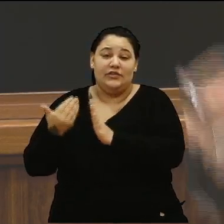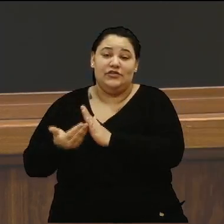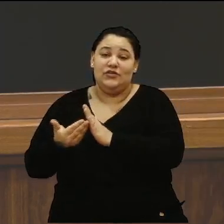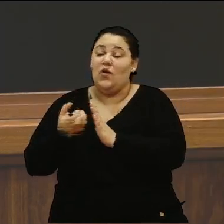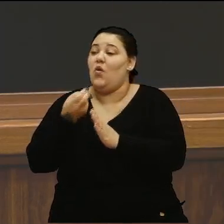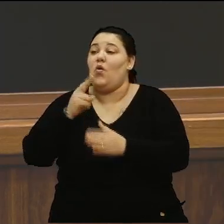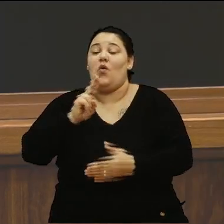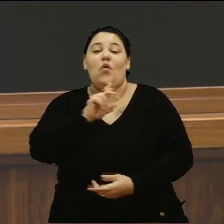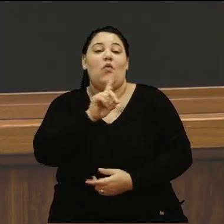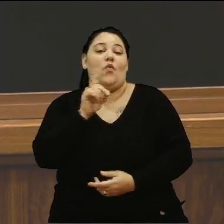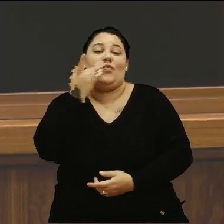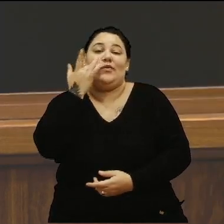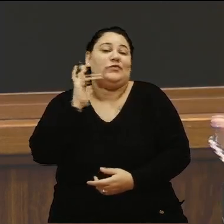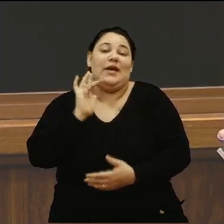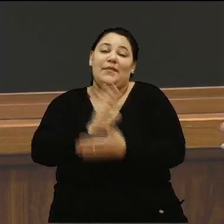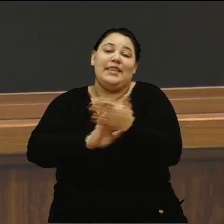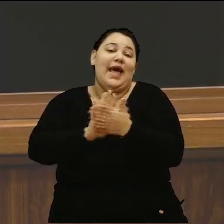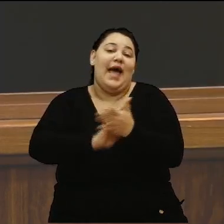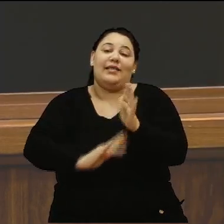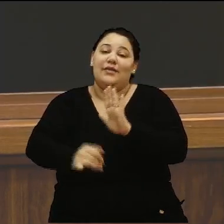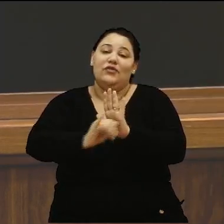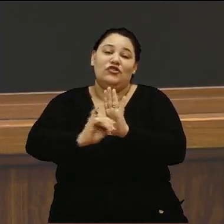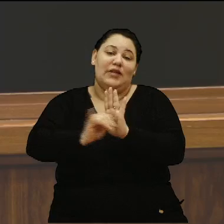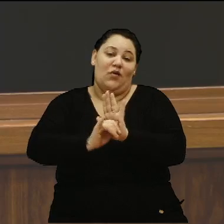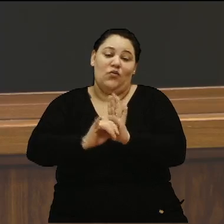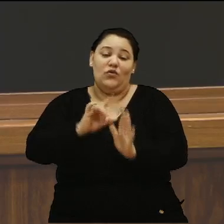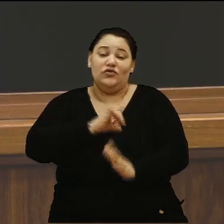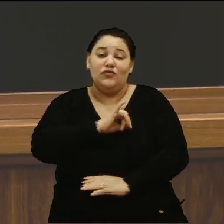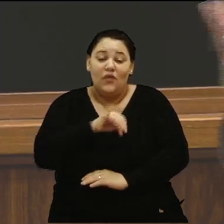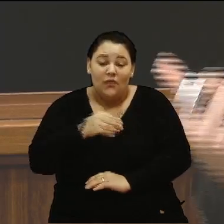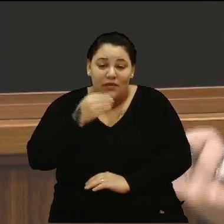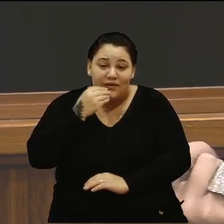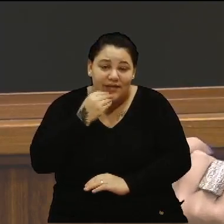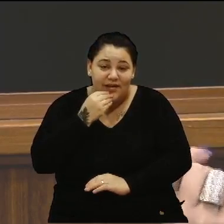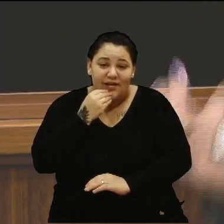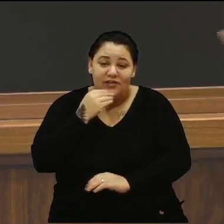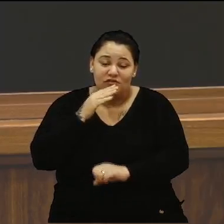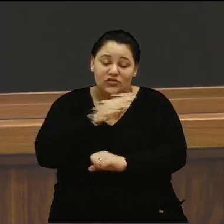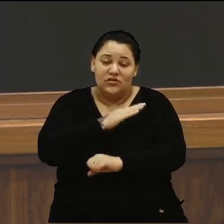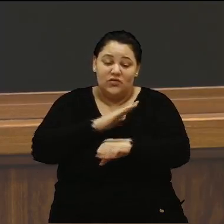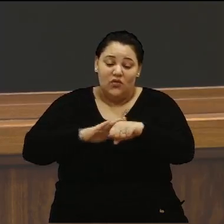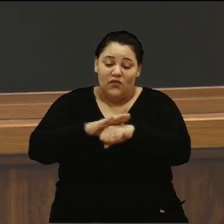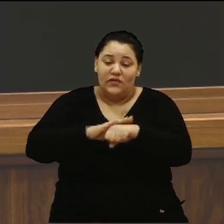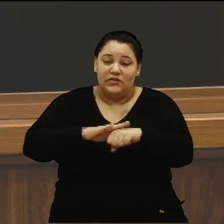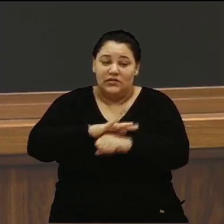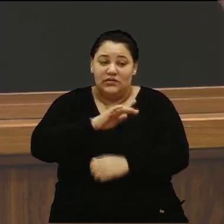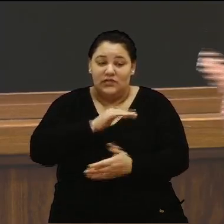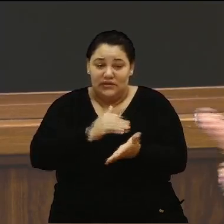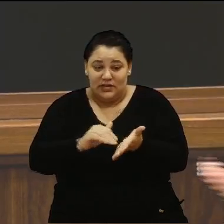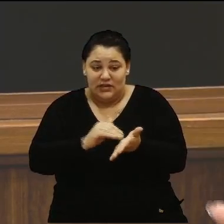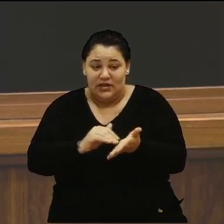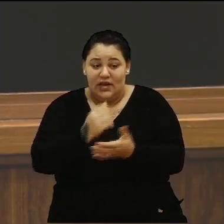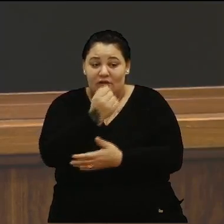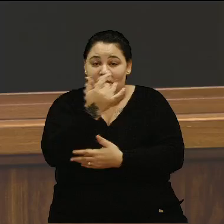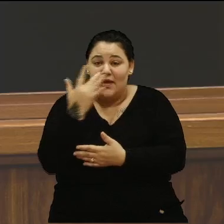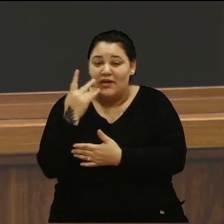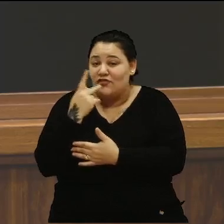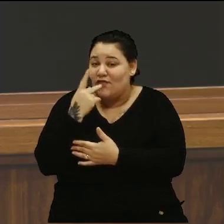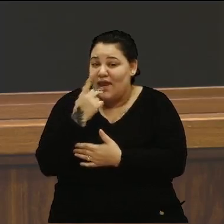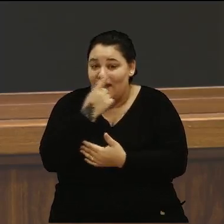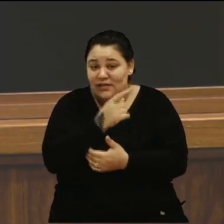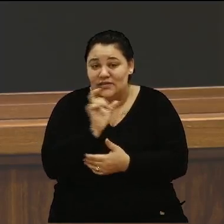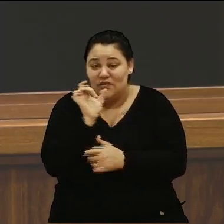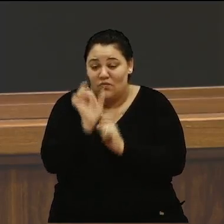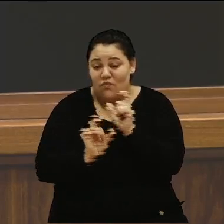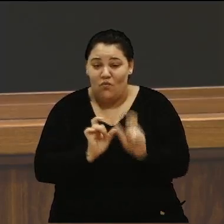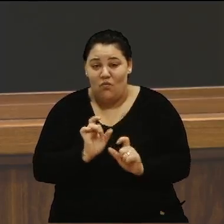sabendo desses editais. Eu tive a oportunidade de conversar com o secretário do Meio Ambiente esses tempos e falar desse projeto para ele, fiquei